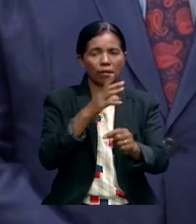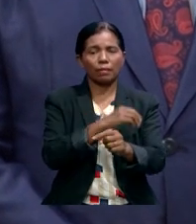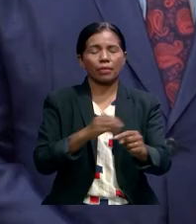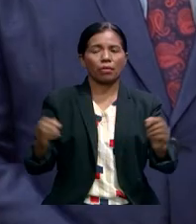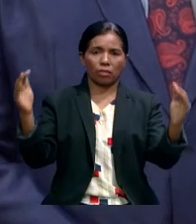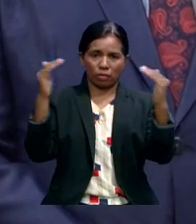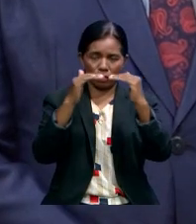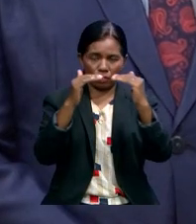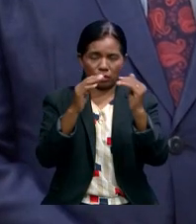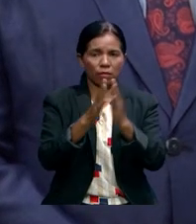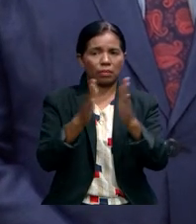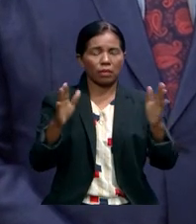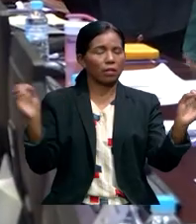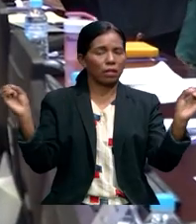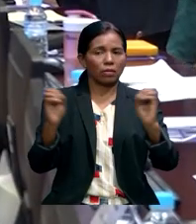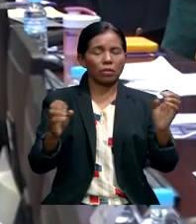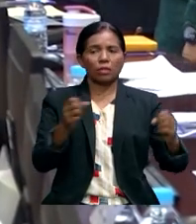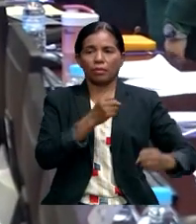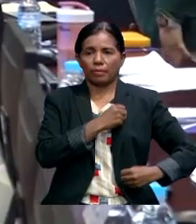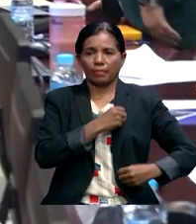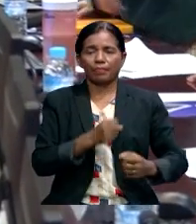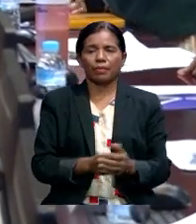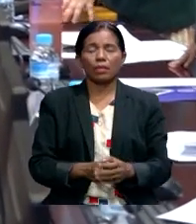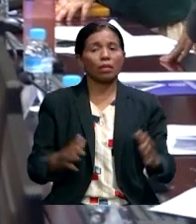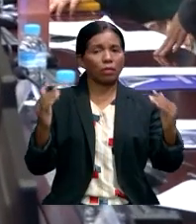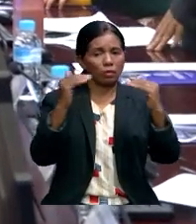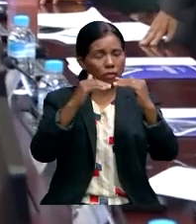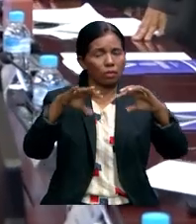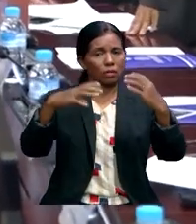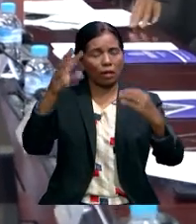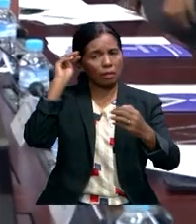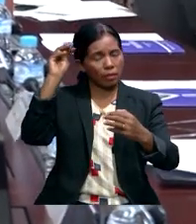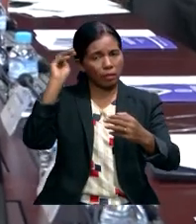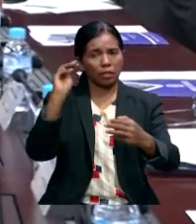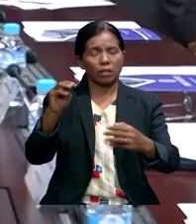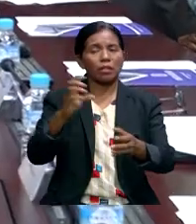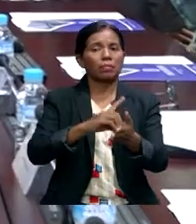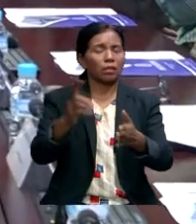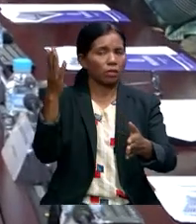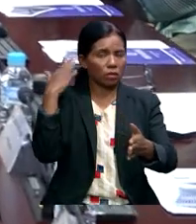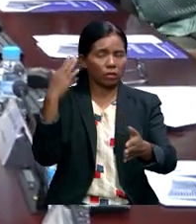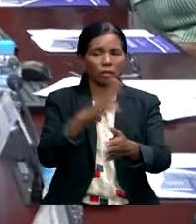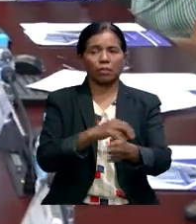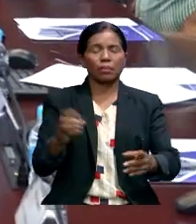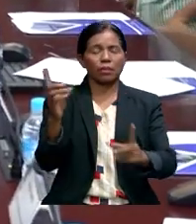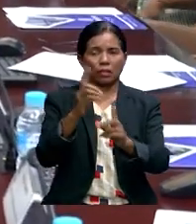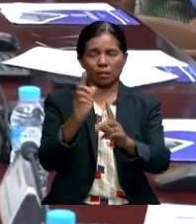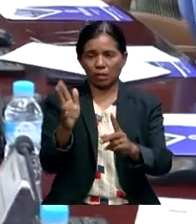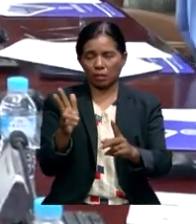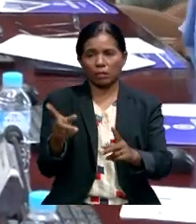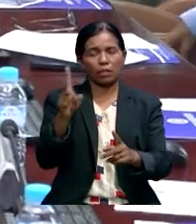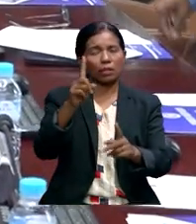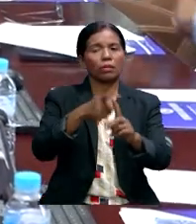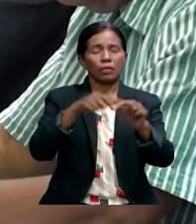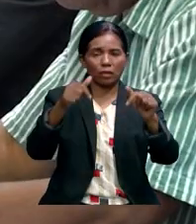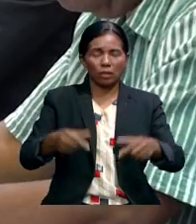diálogo, lá o só força. Liu si reunião com o Conselho Ministro, semana kotuk, governo decide ponto tolerância para lorong tonura sem ida fulane,